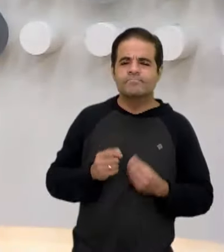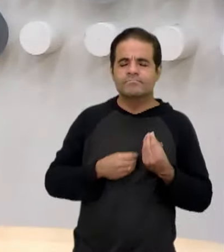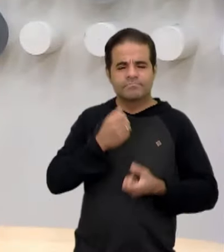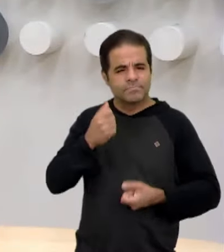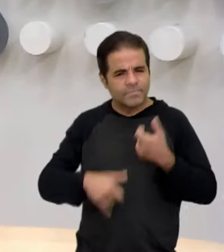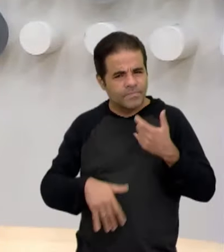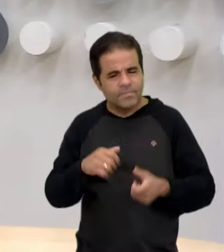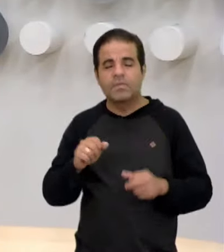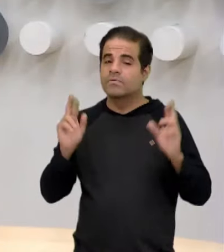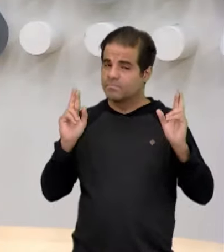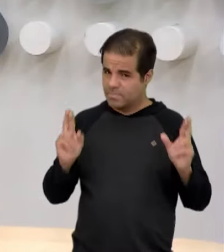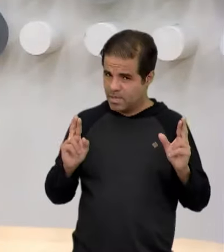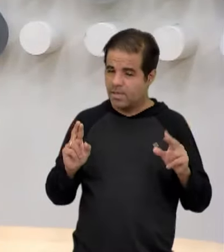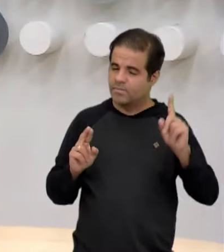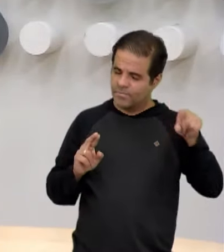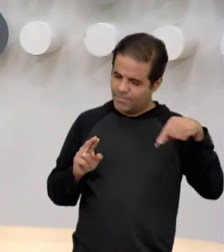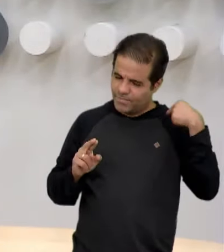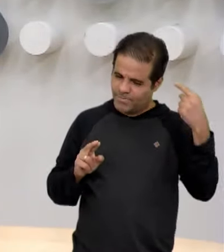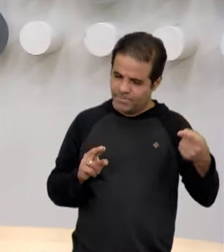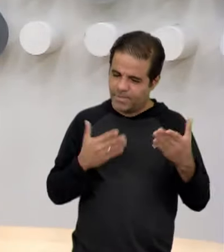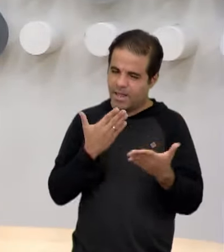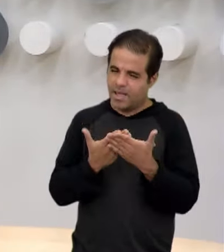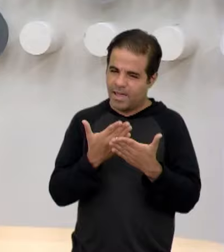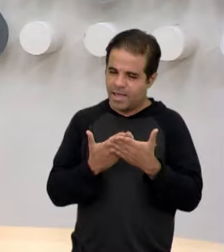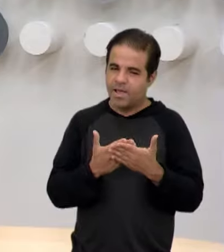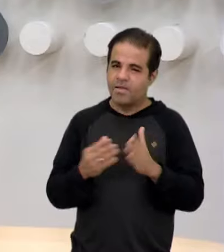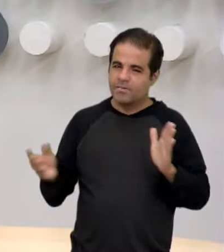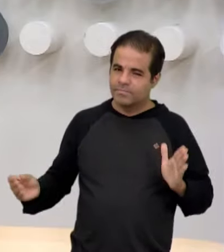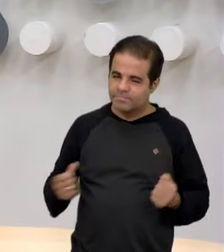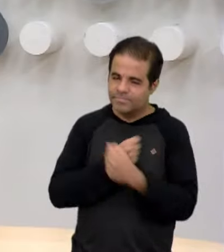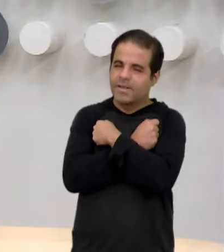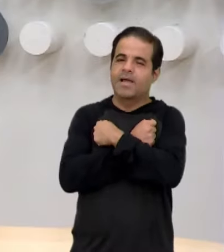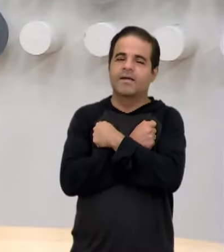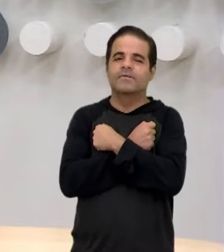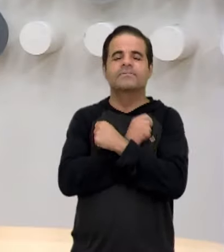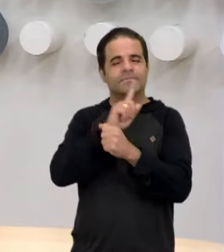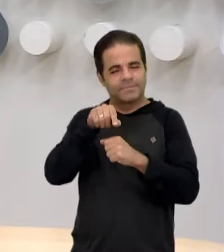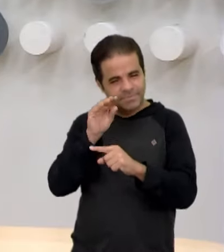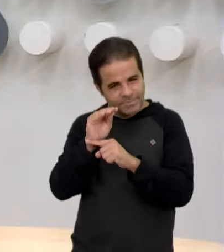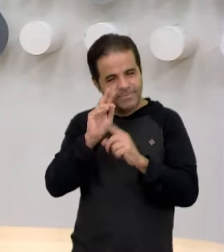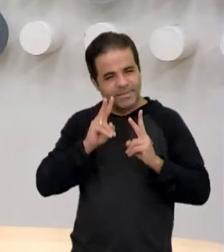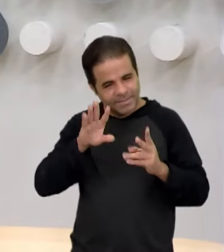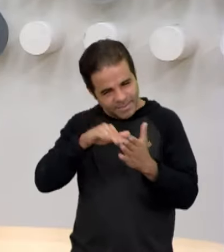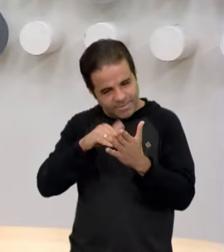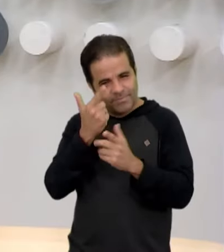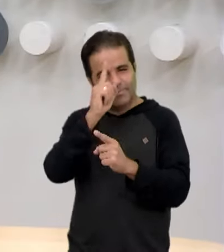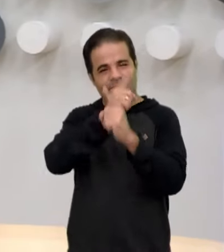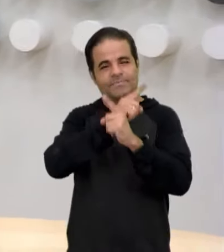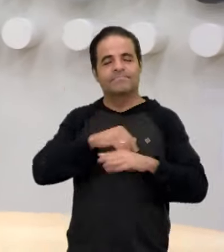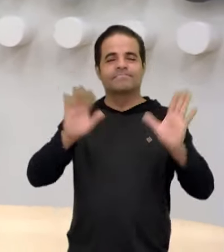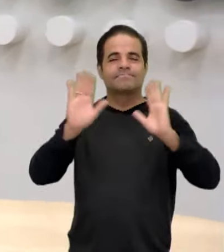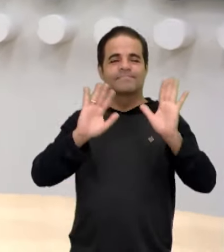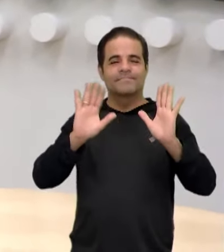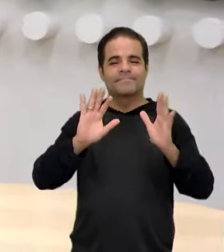Enfim, eu espero vocês na próxima aula. Já deixo meu abração e se cuidem. Até mais. Tchau, tchau.